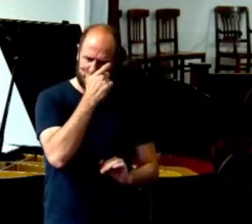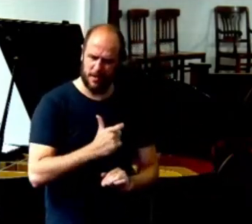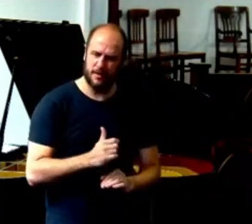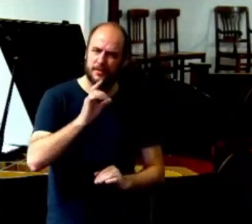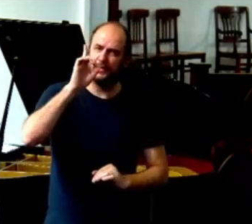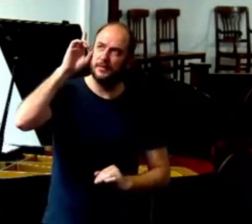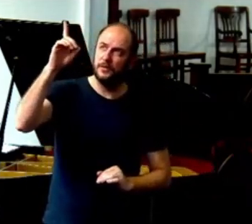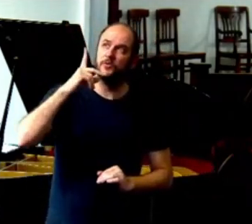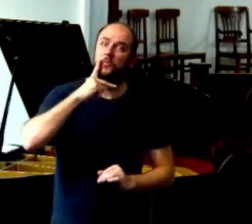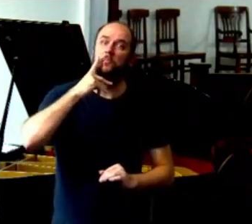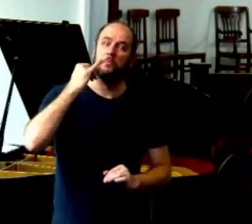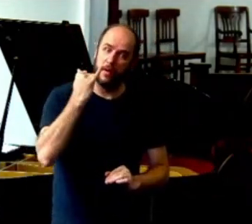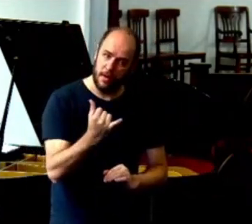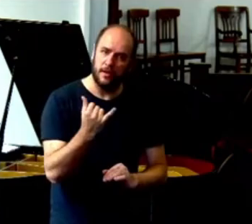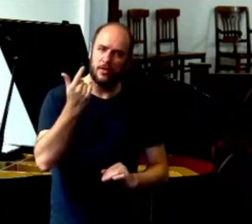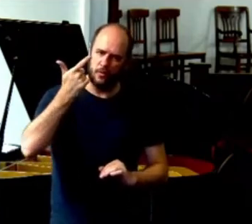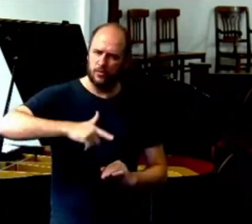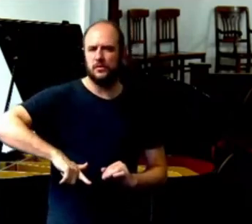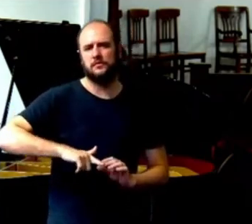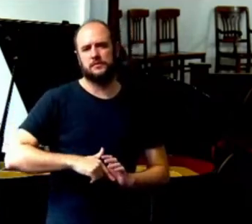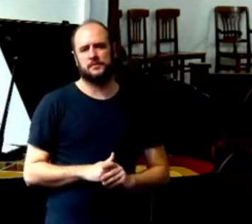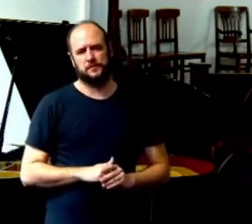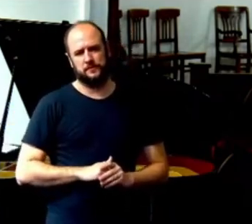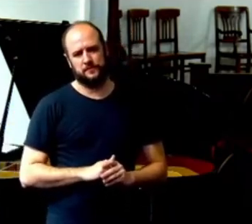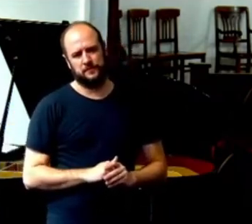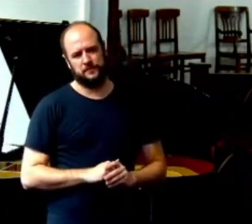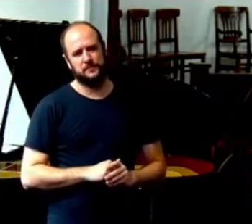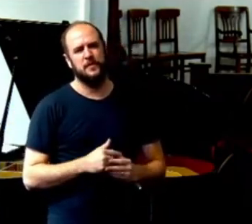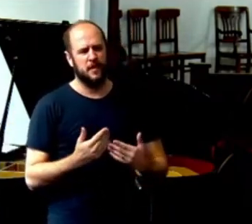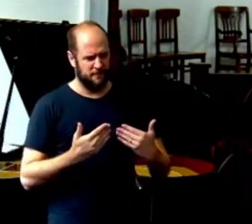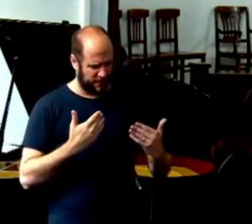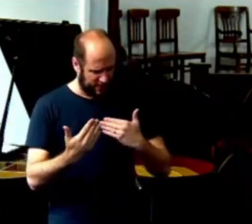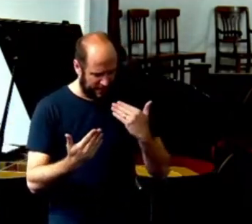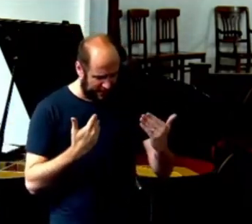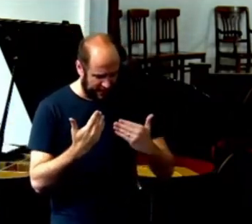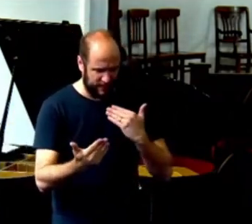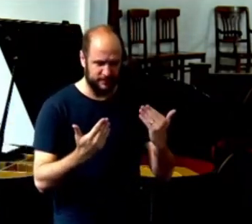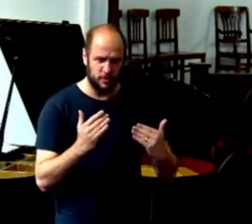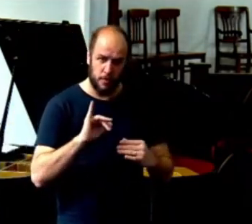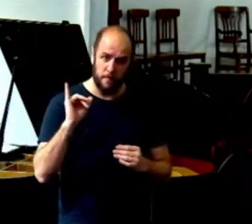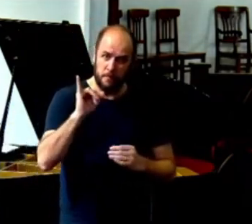caráter de Deus como um Pai. Portanto, ele vai tratar de